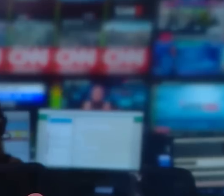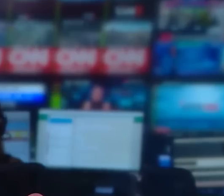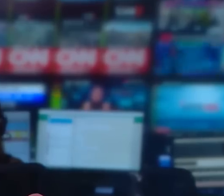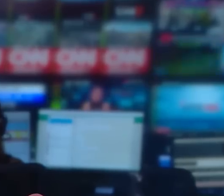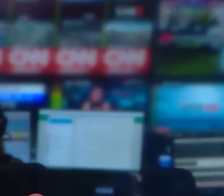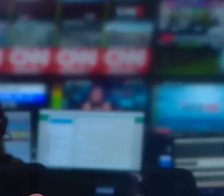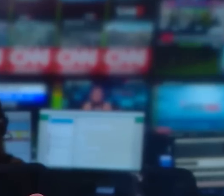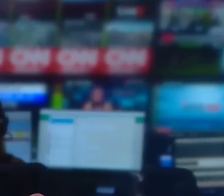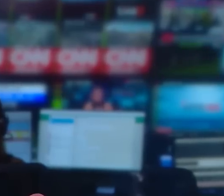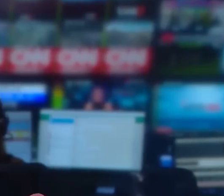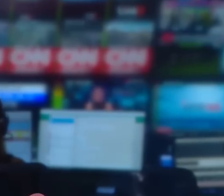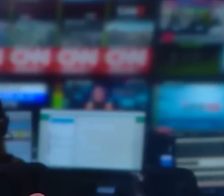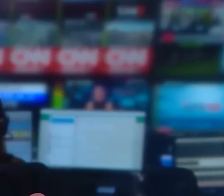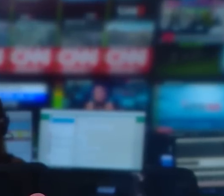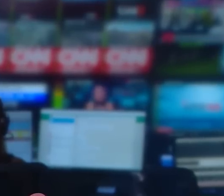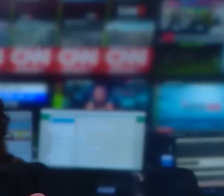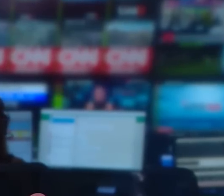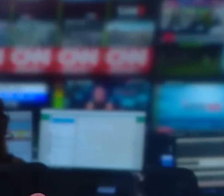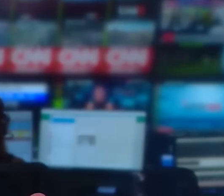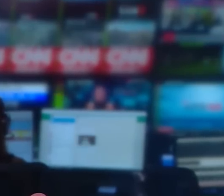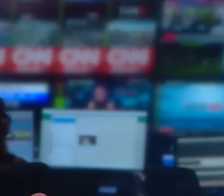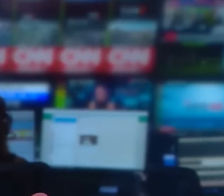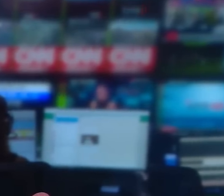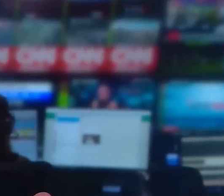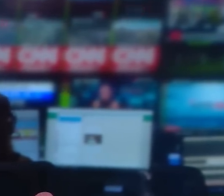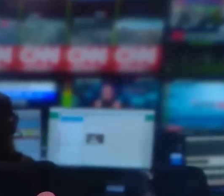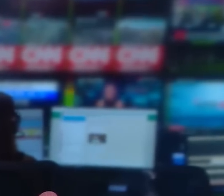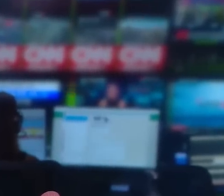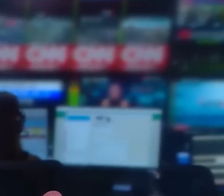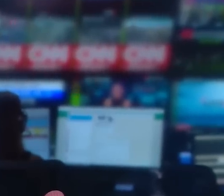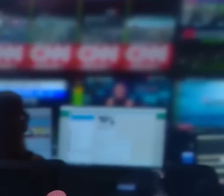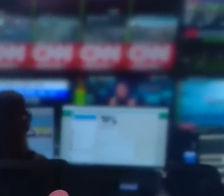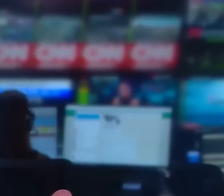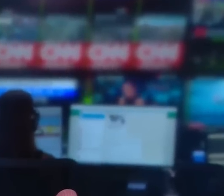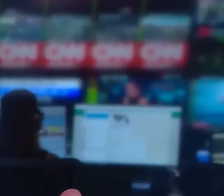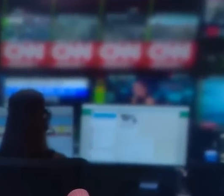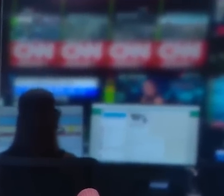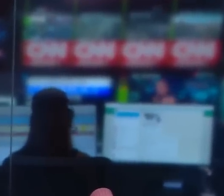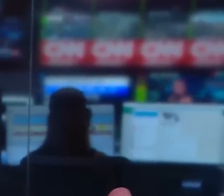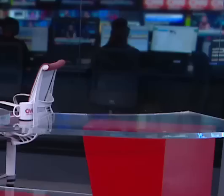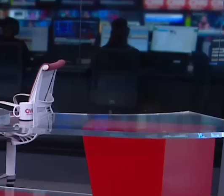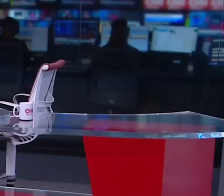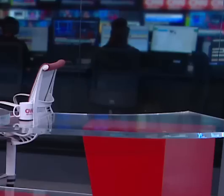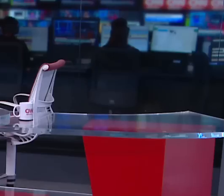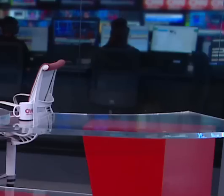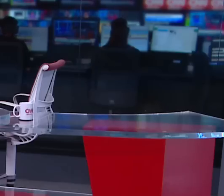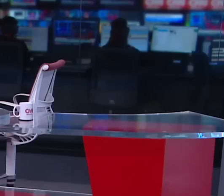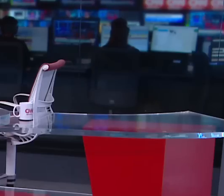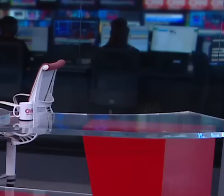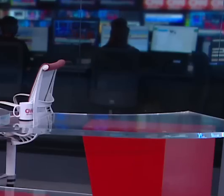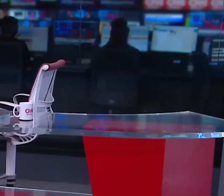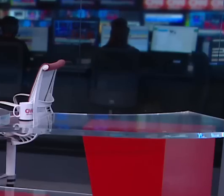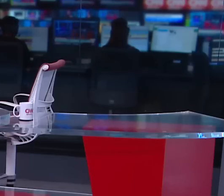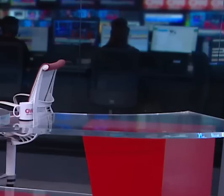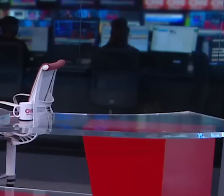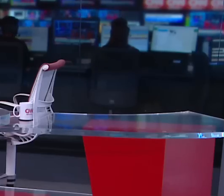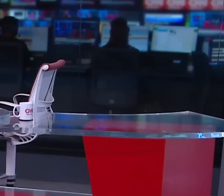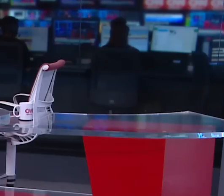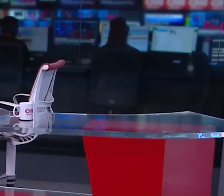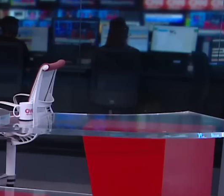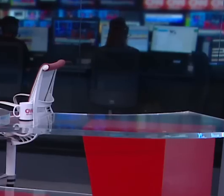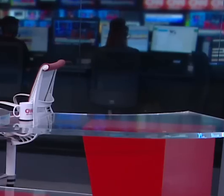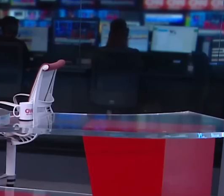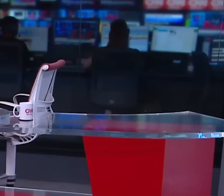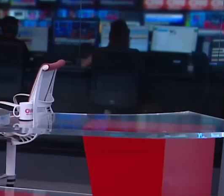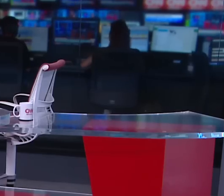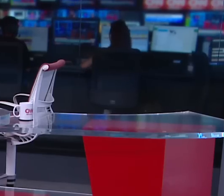bom a Live grande muitos assuntos tratados eu te convido agora para junto comigo até já vou fazer a volta aqui eu fiquei ali pertinho da tela